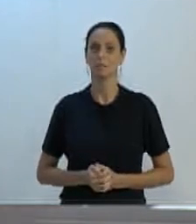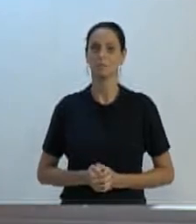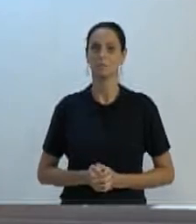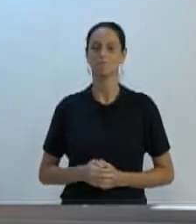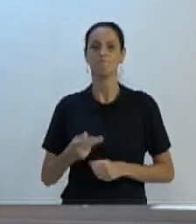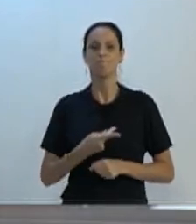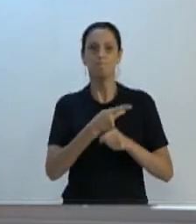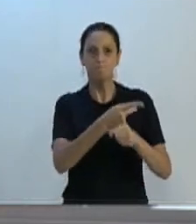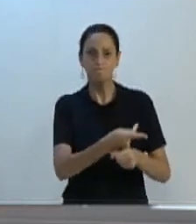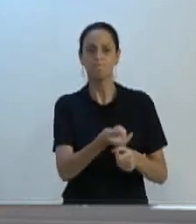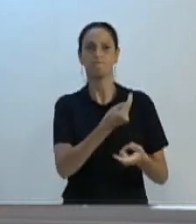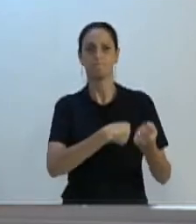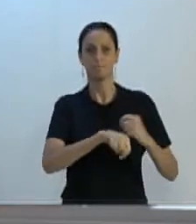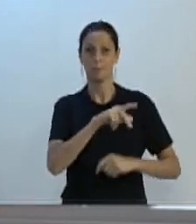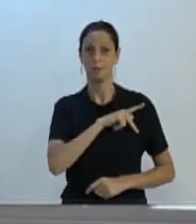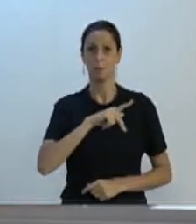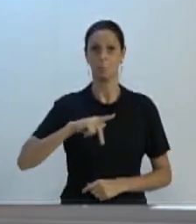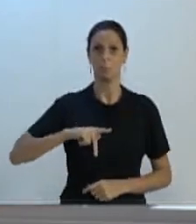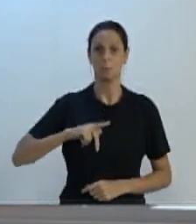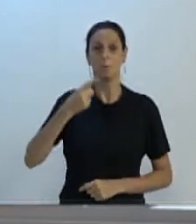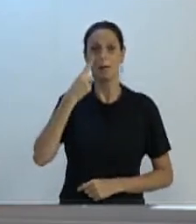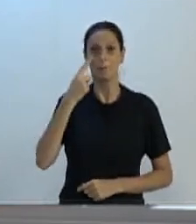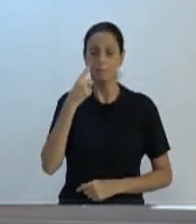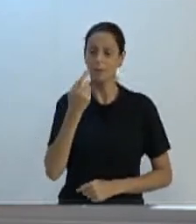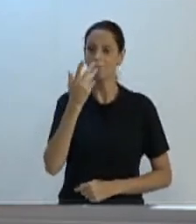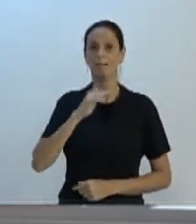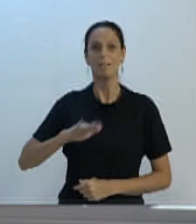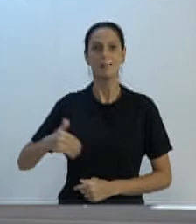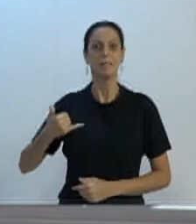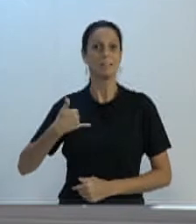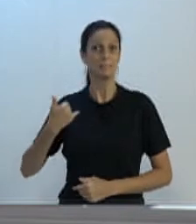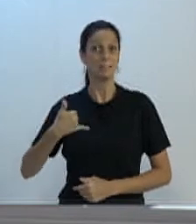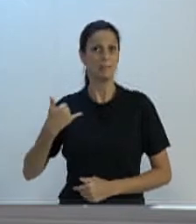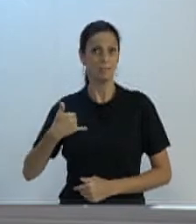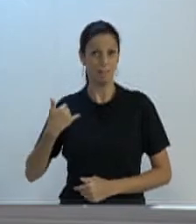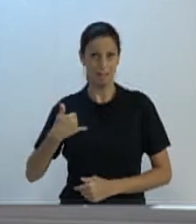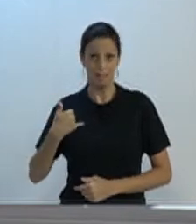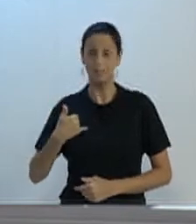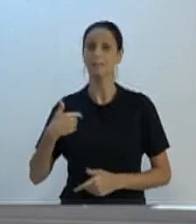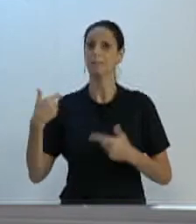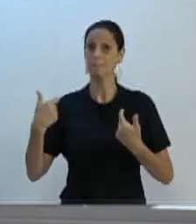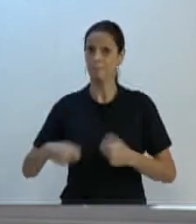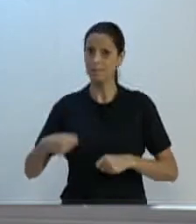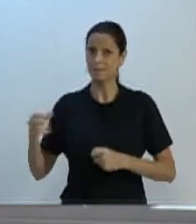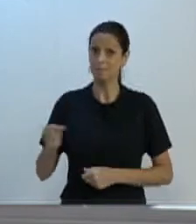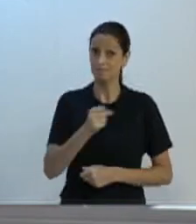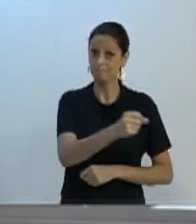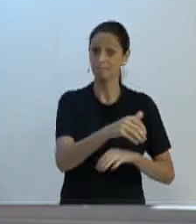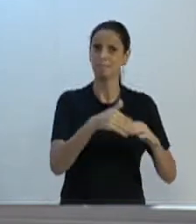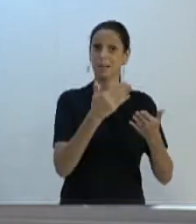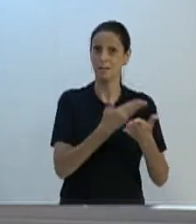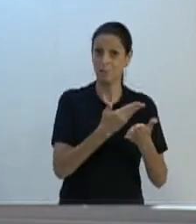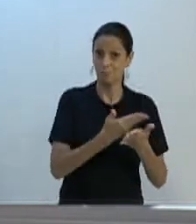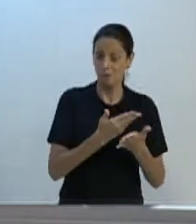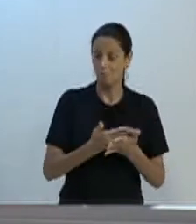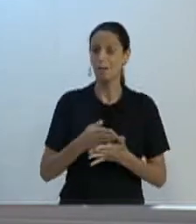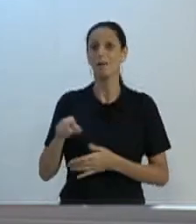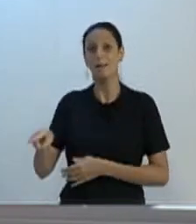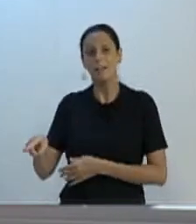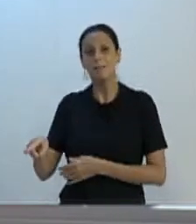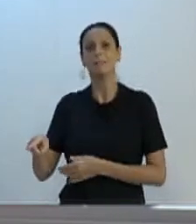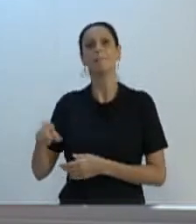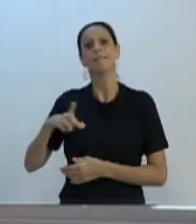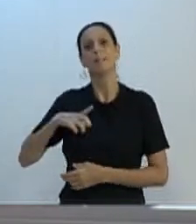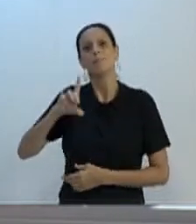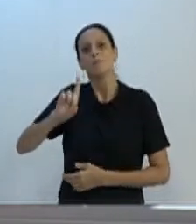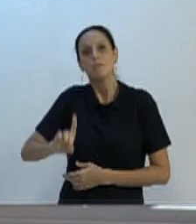pública para identificar crianças em idade escolar que estão fora da escola e garantir suas matrículas no âmbito do município de